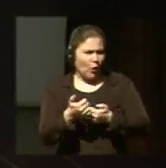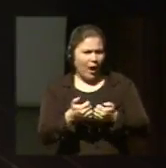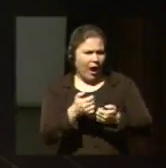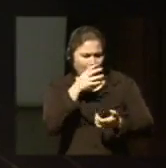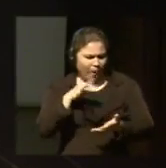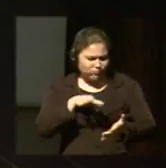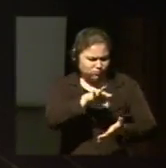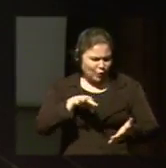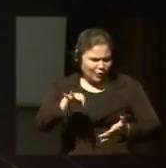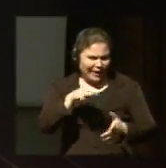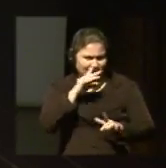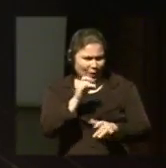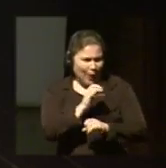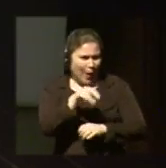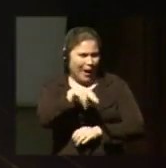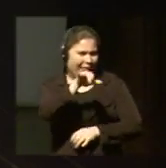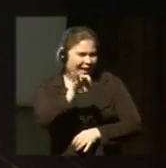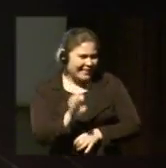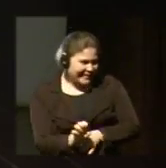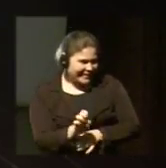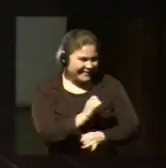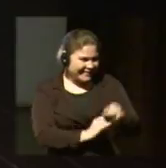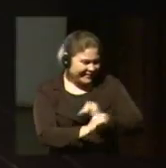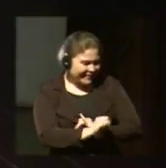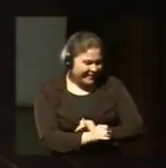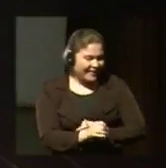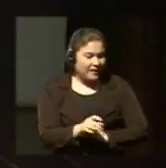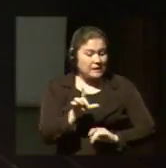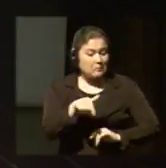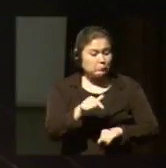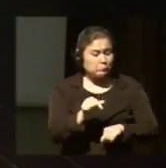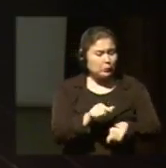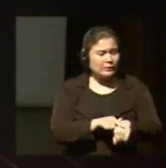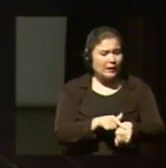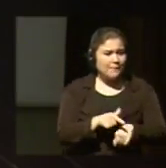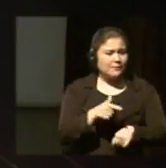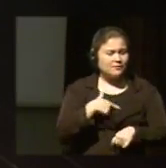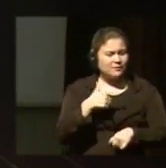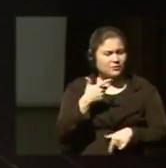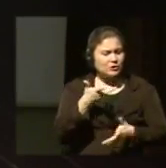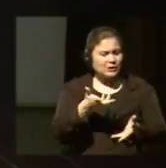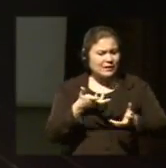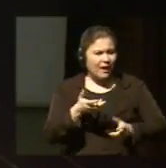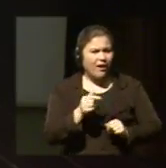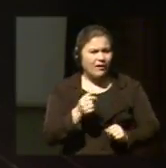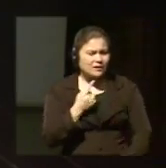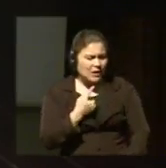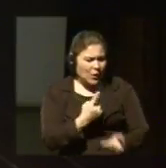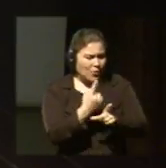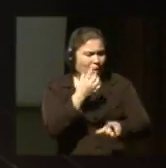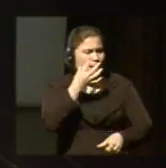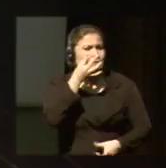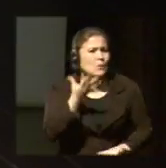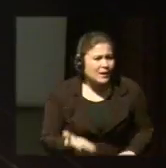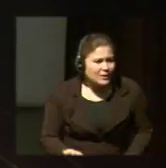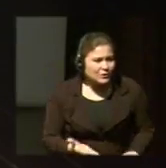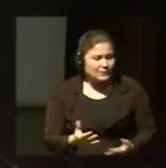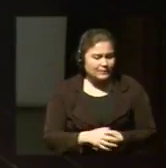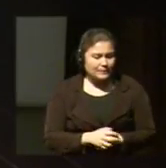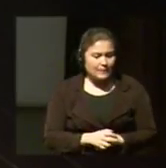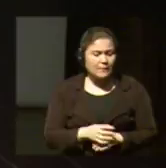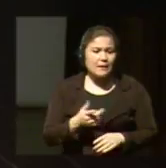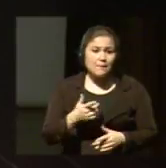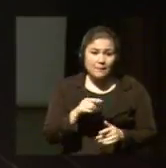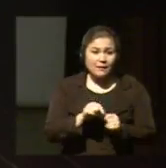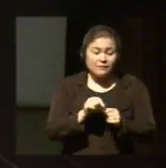comigo online? Mas depois de pouco tempo, a gente quer se encontrar pessoalmente para